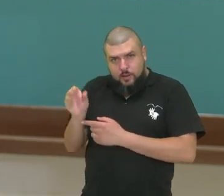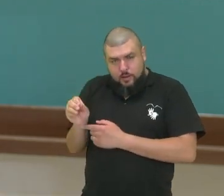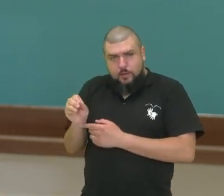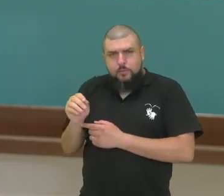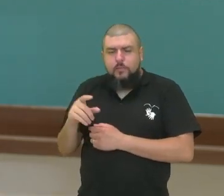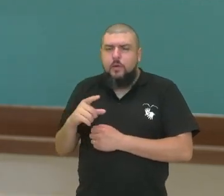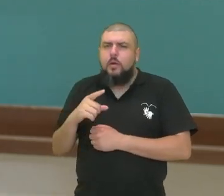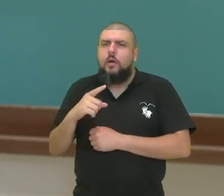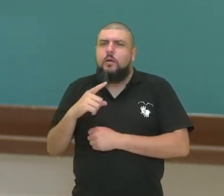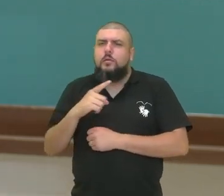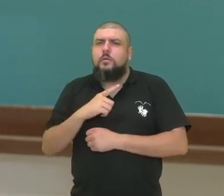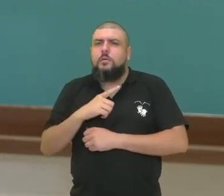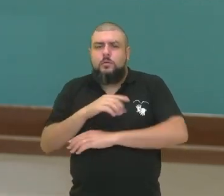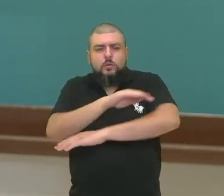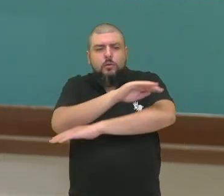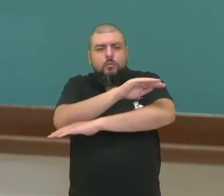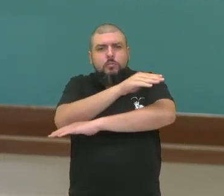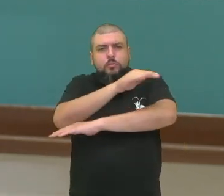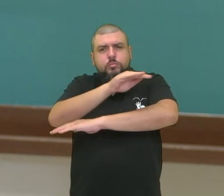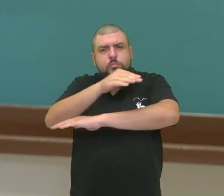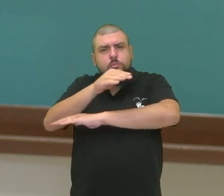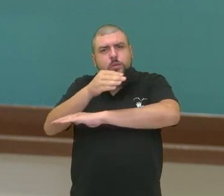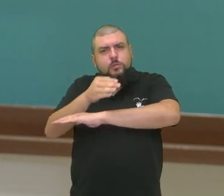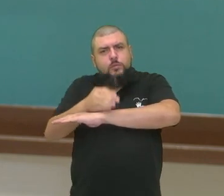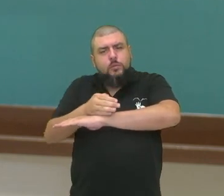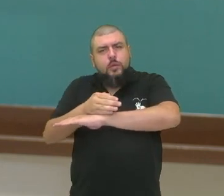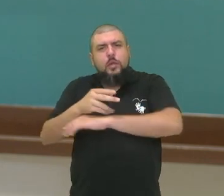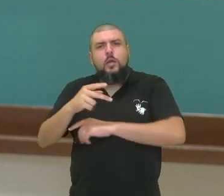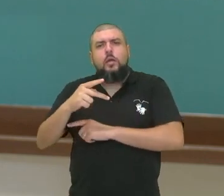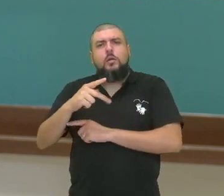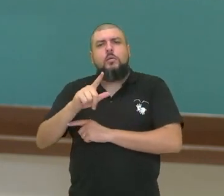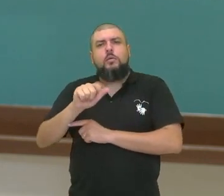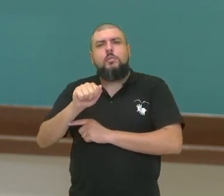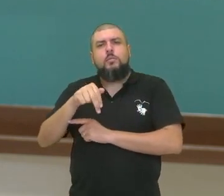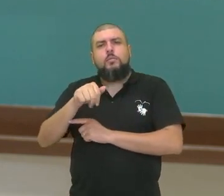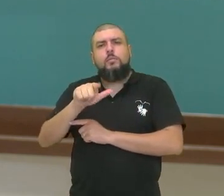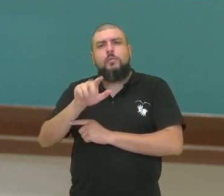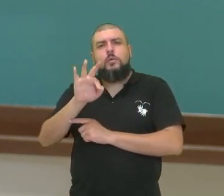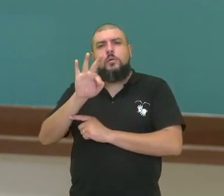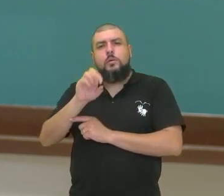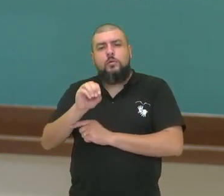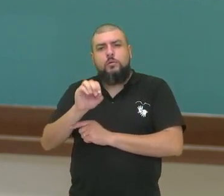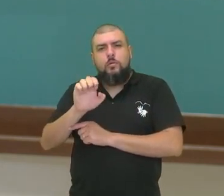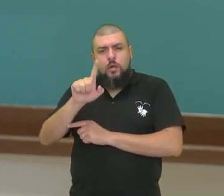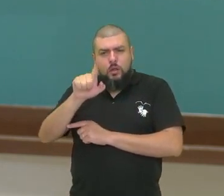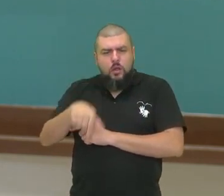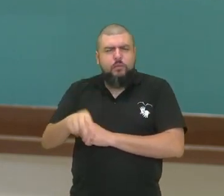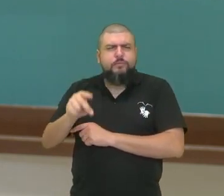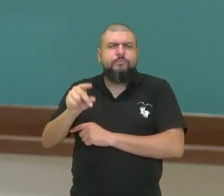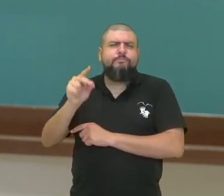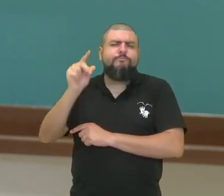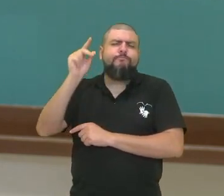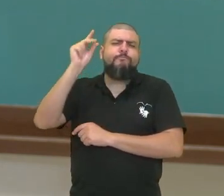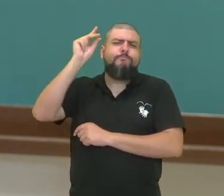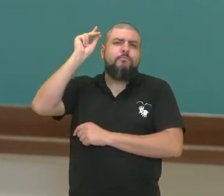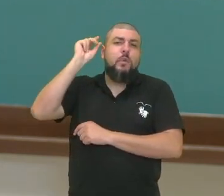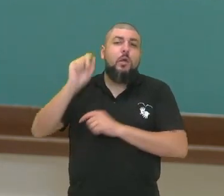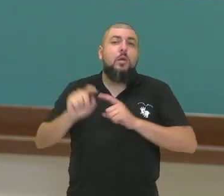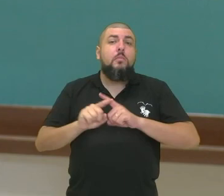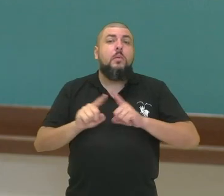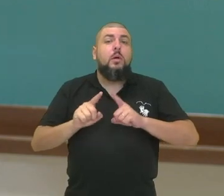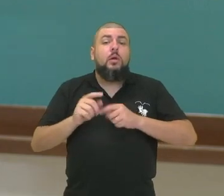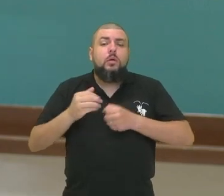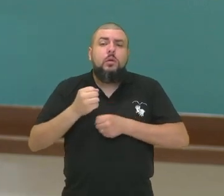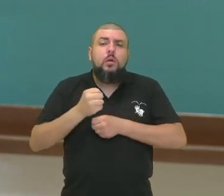um relevo, né, de planalto desgastado aí pela ação do tempo, né? Então, planaltos antigos, relativamente antigos. Muito